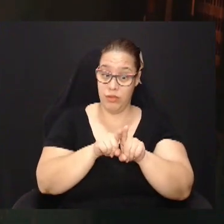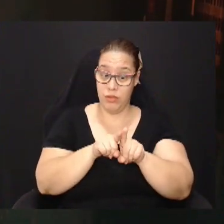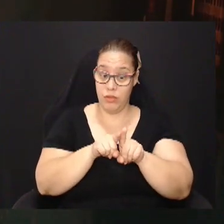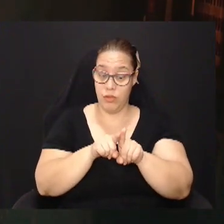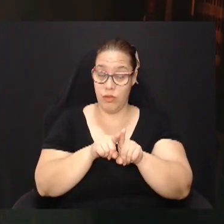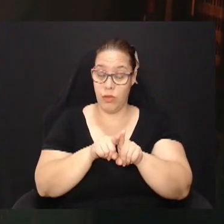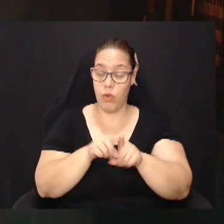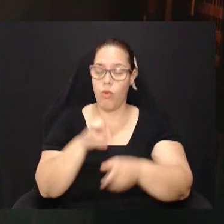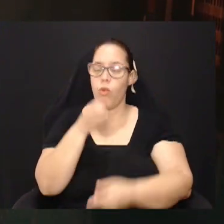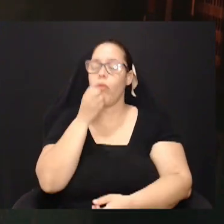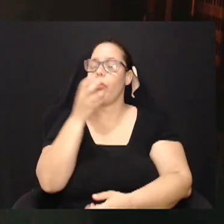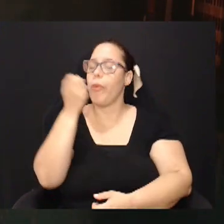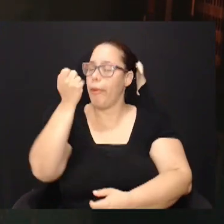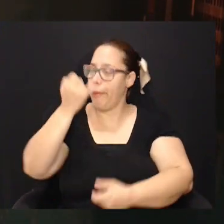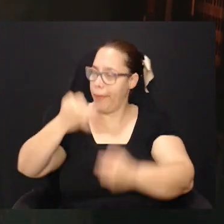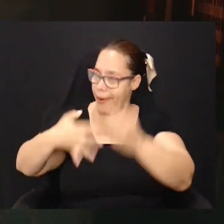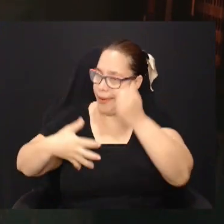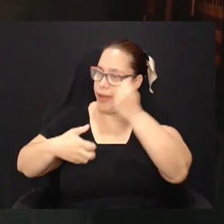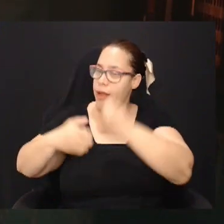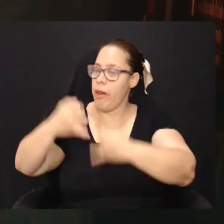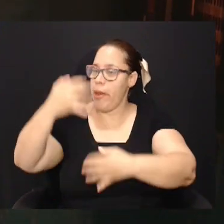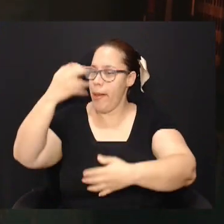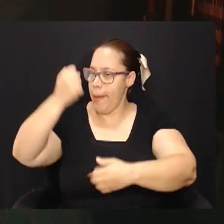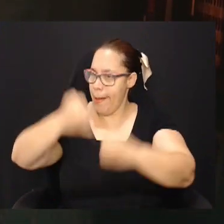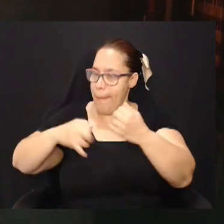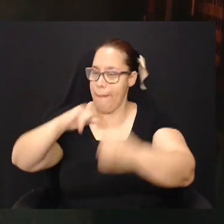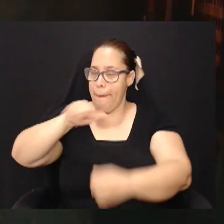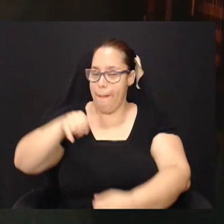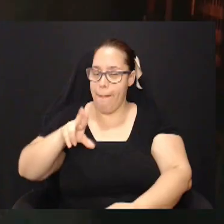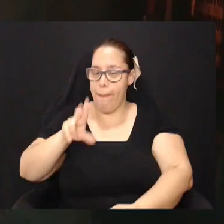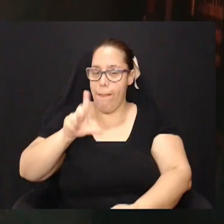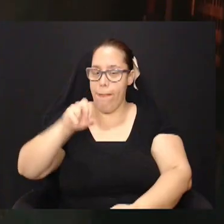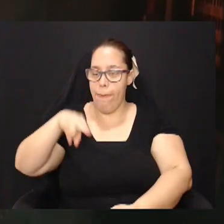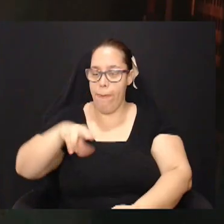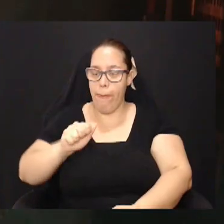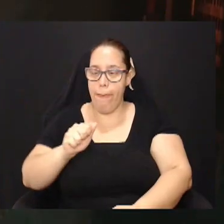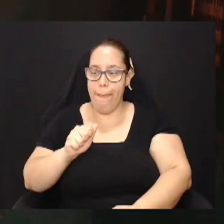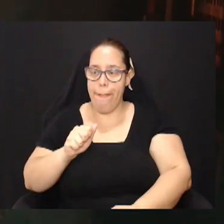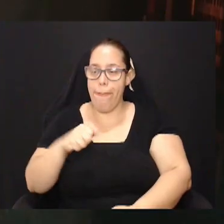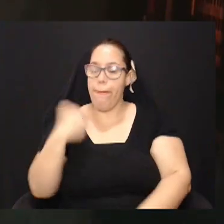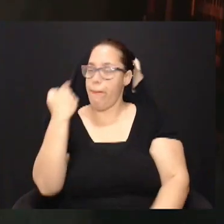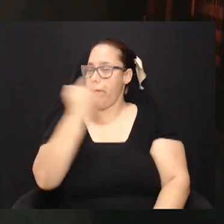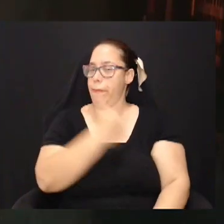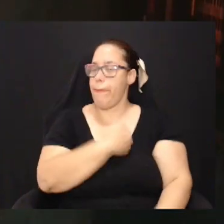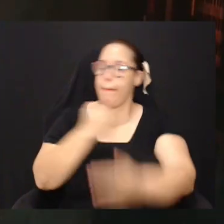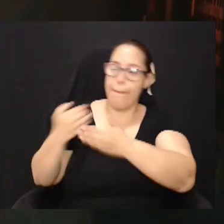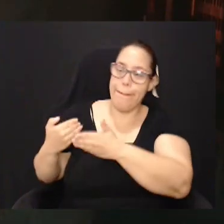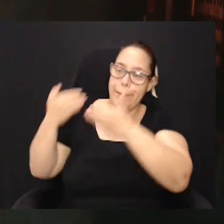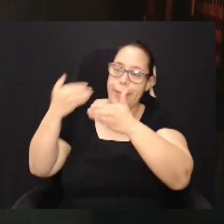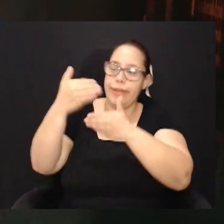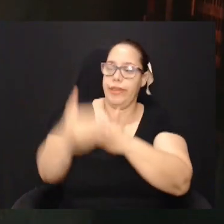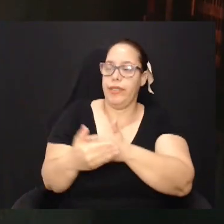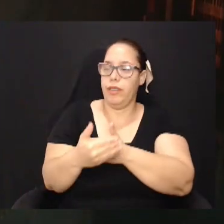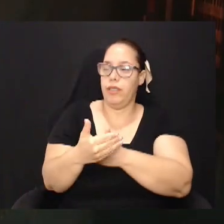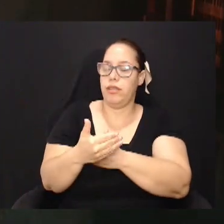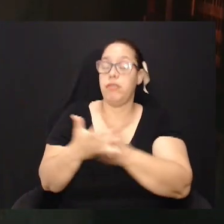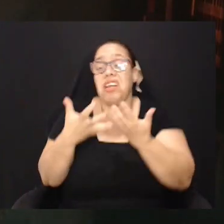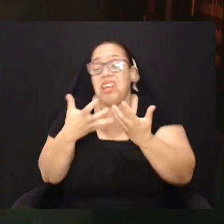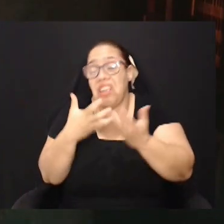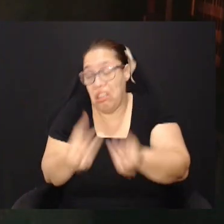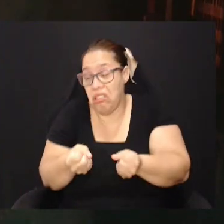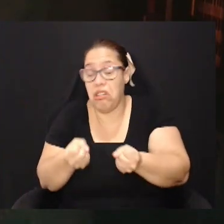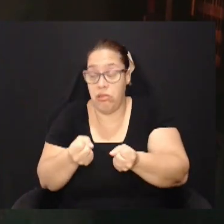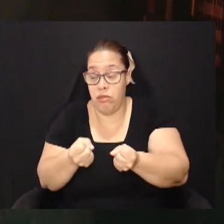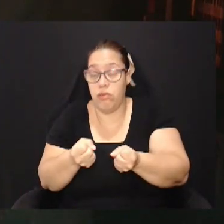colocou a Juliana, é o que nós estamos trazendo, né? Permitindo para dentro